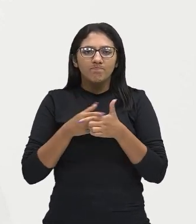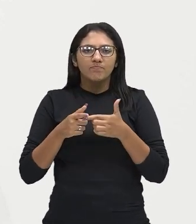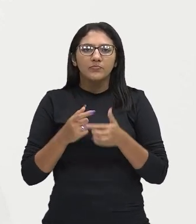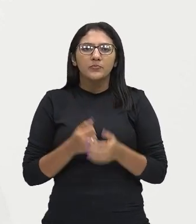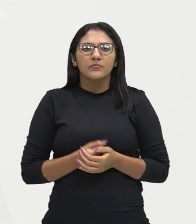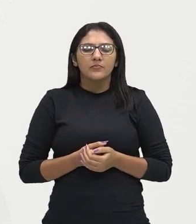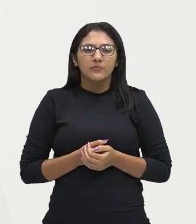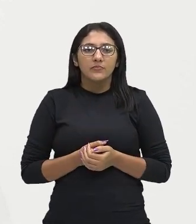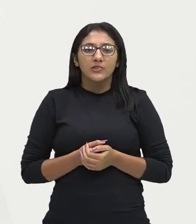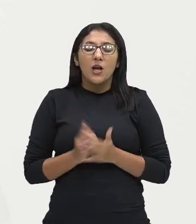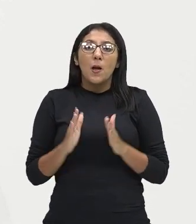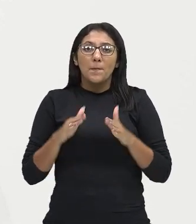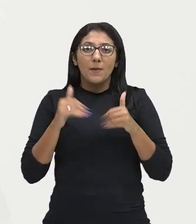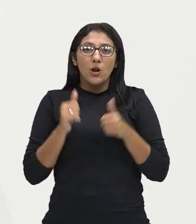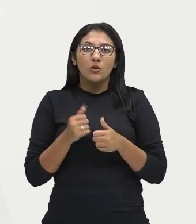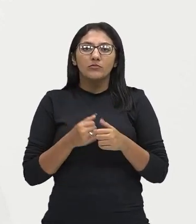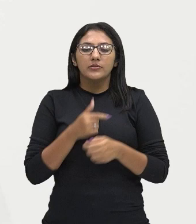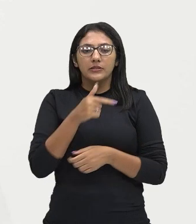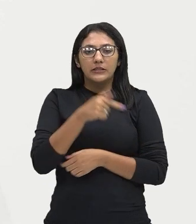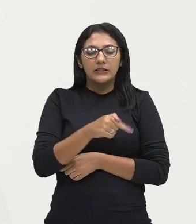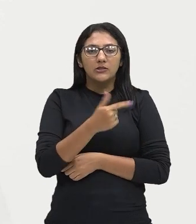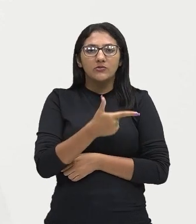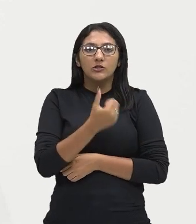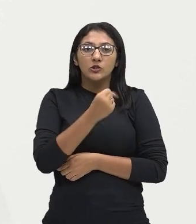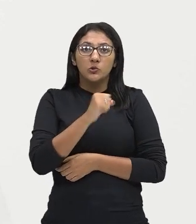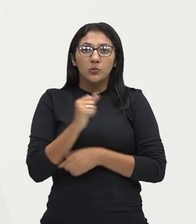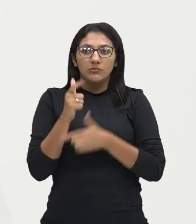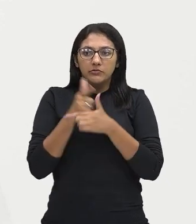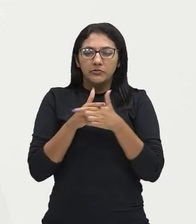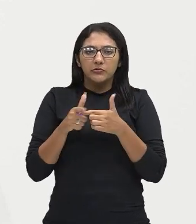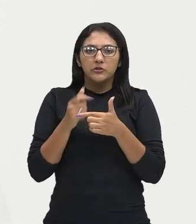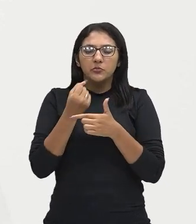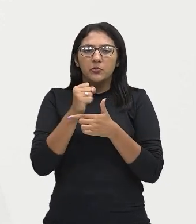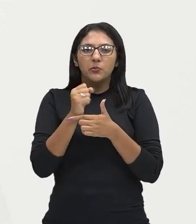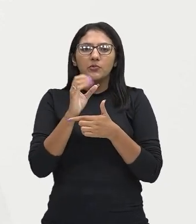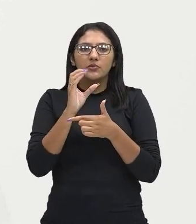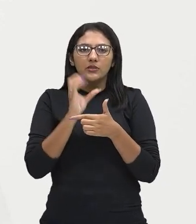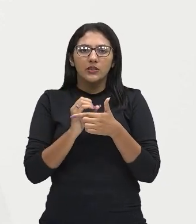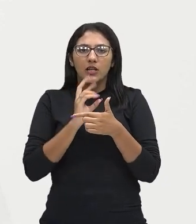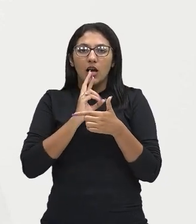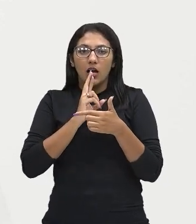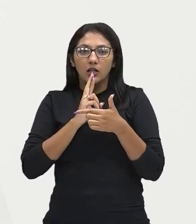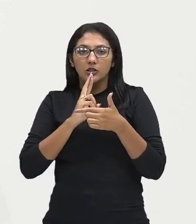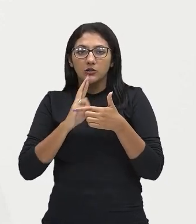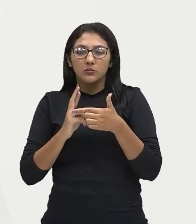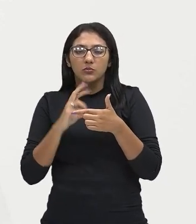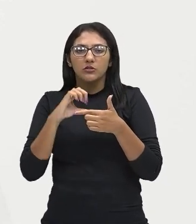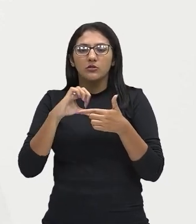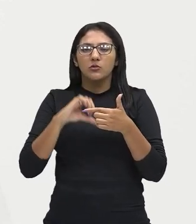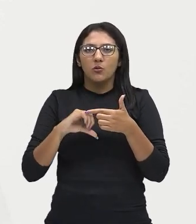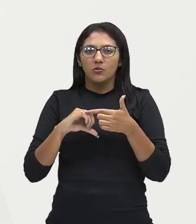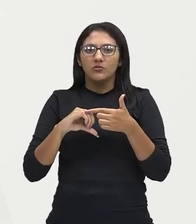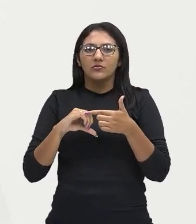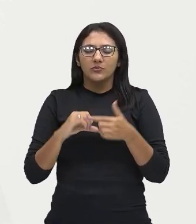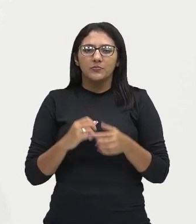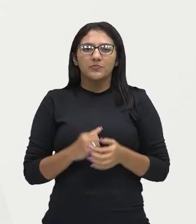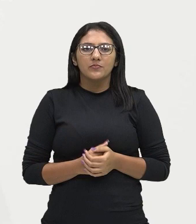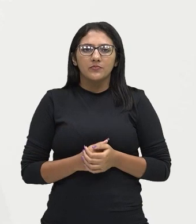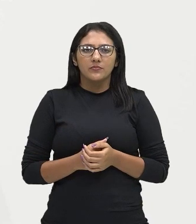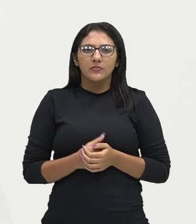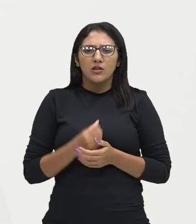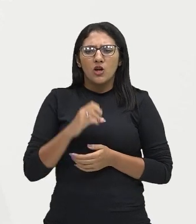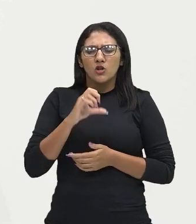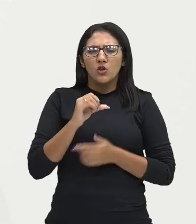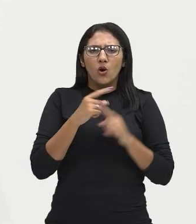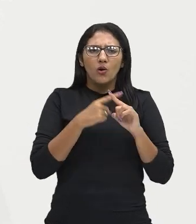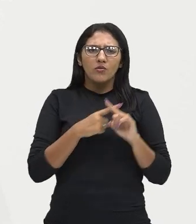Devemos pegar, então, 728 por 80. 728 por 80, nós vamos obter 9. 9 vezes